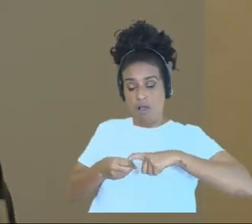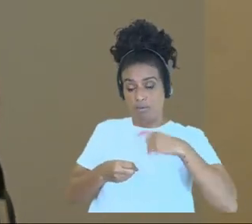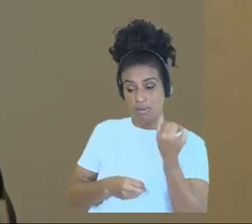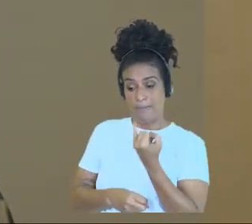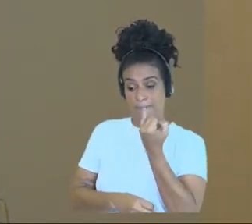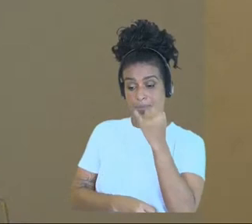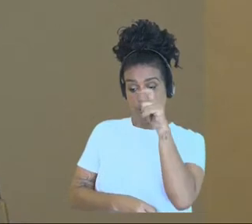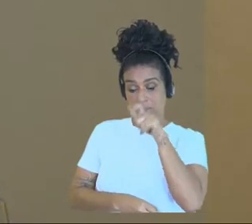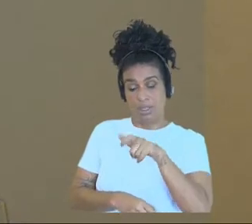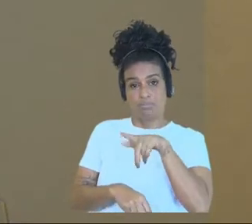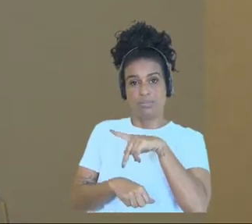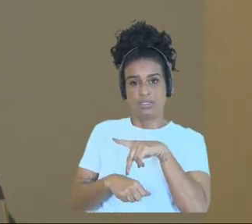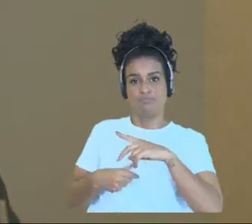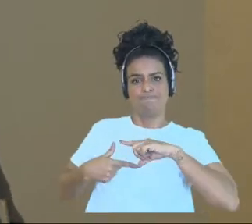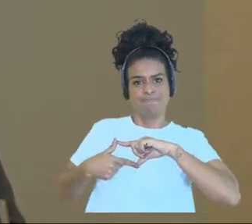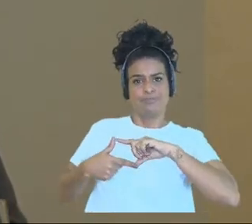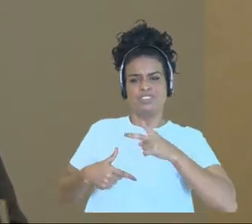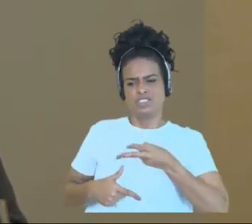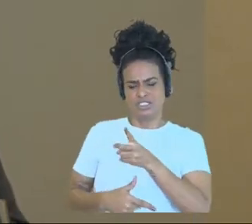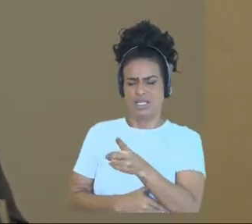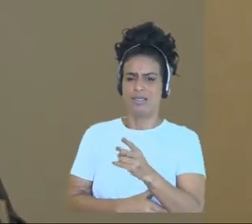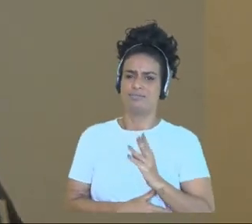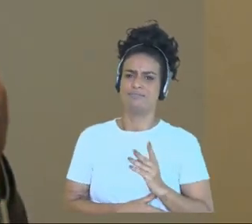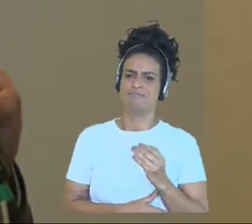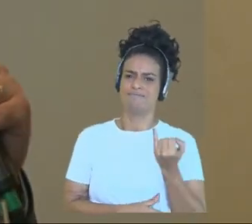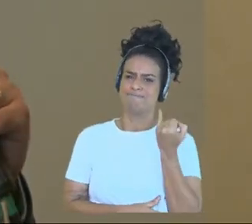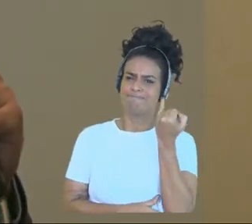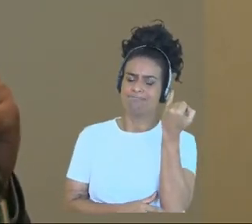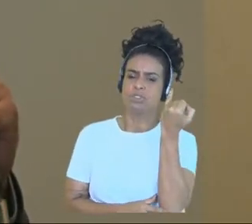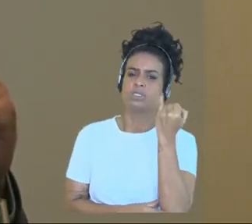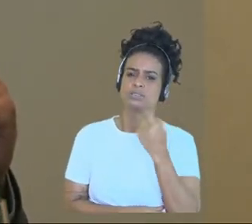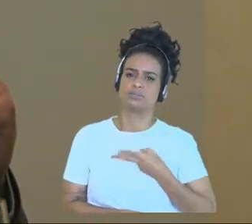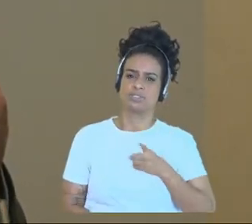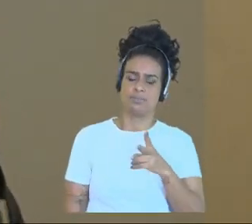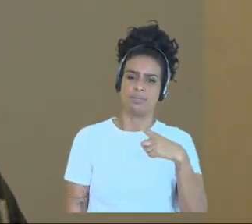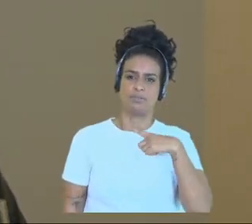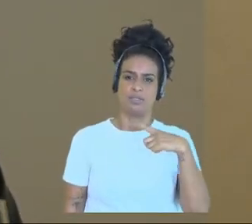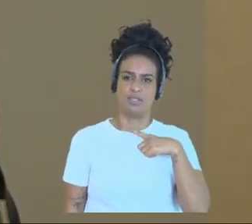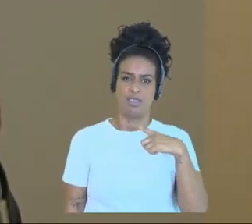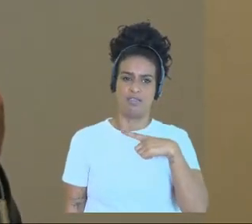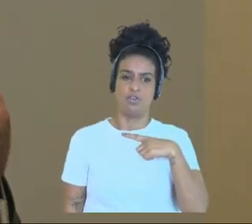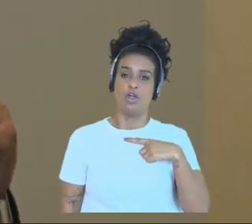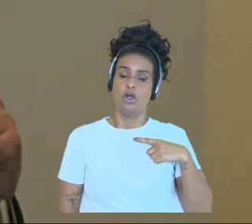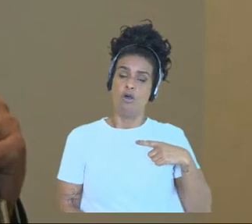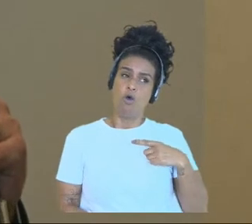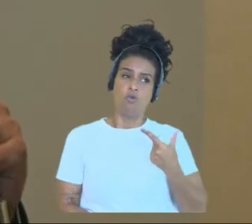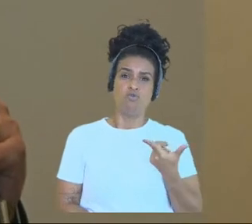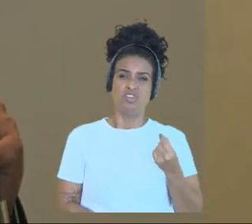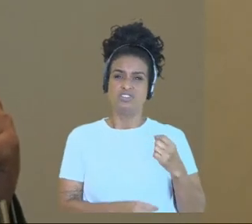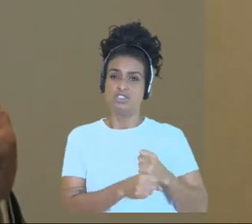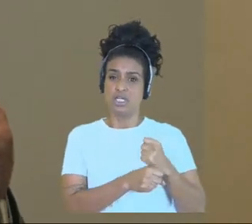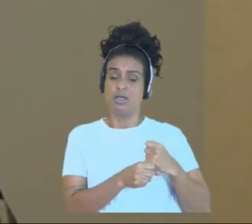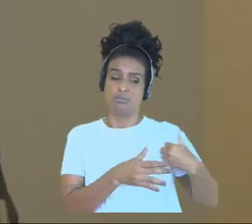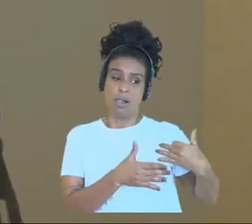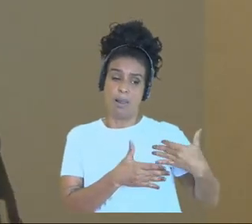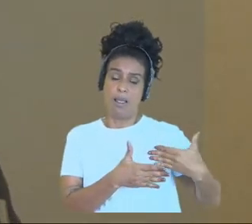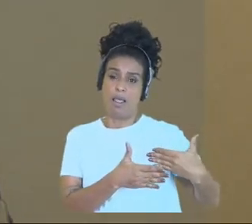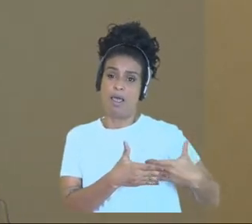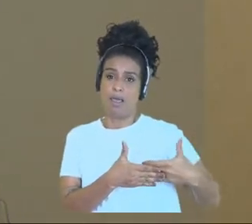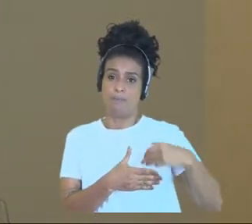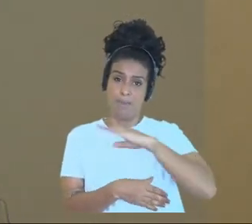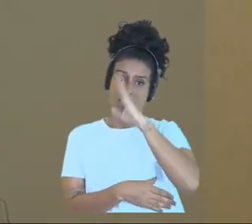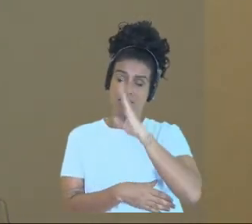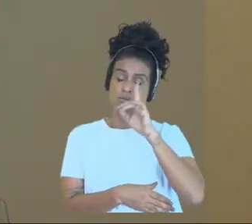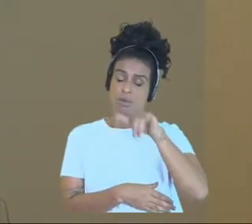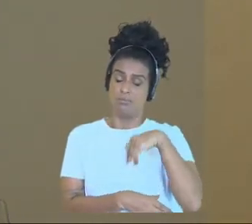relevância costumeira, ou pelo menos a relevância que o Brasil atingiu nos últimos 20 anos. Isso para nós é